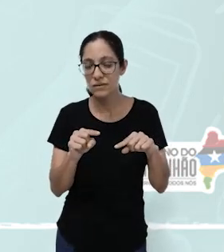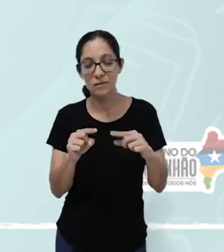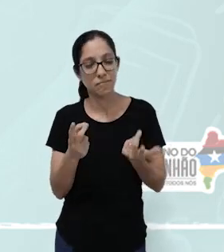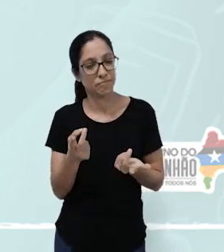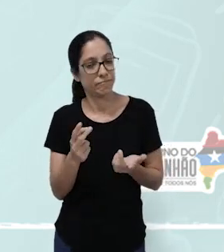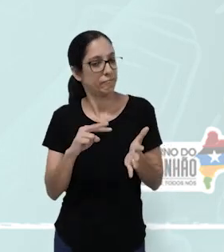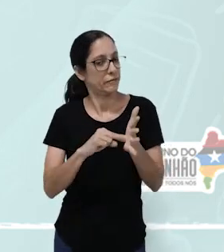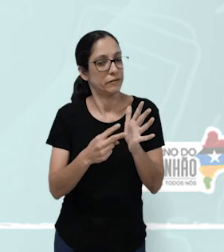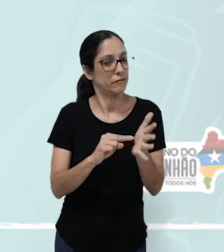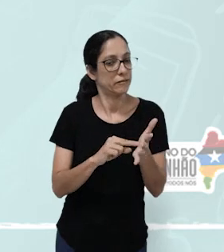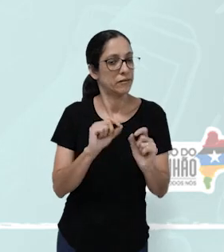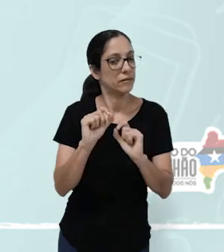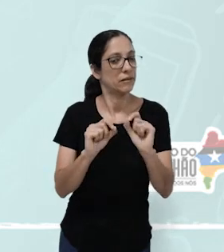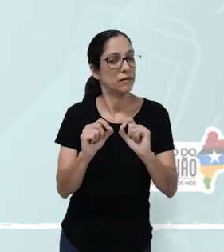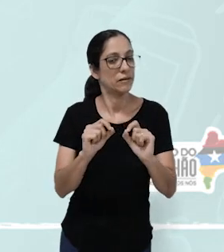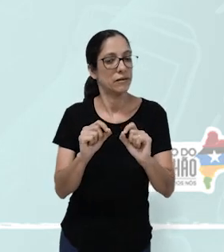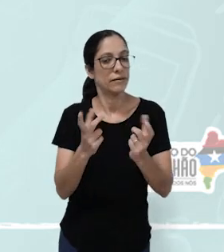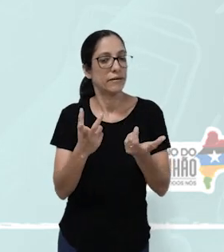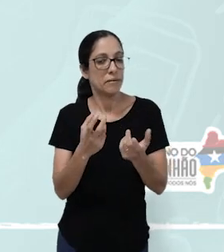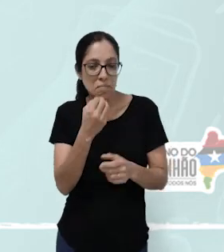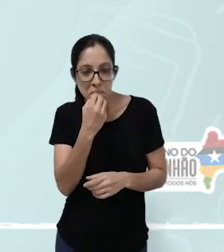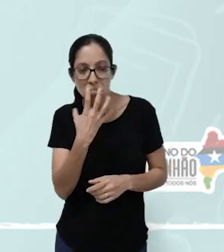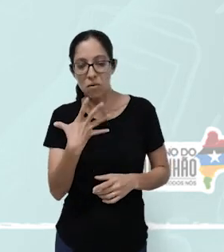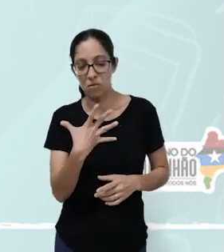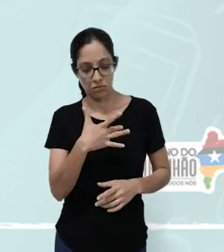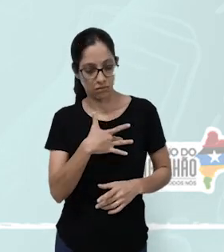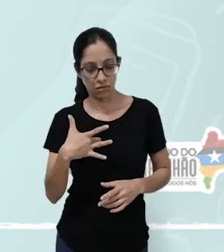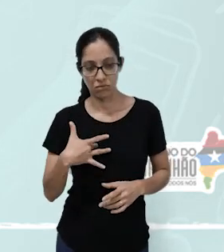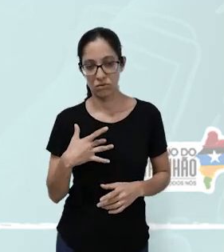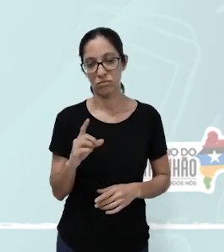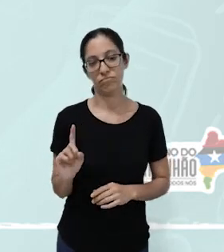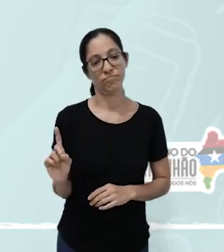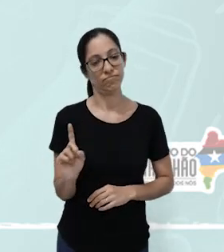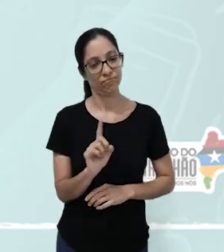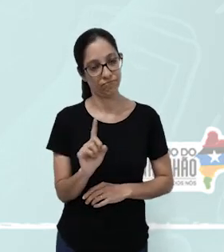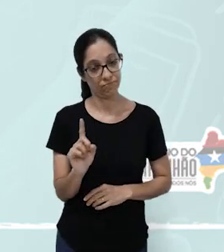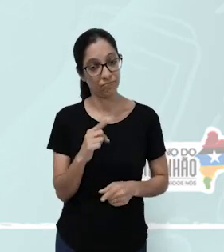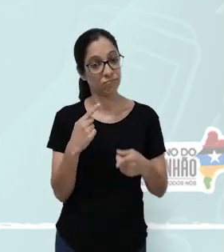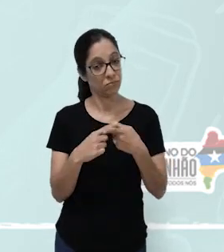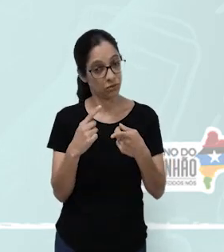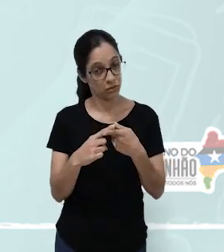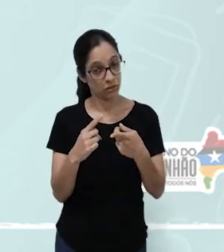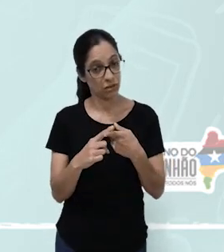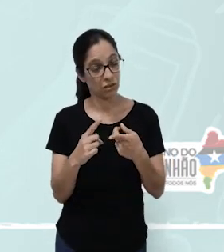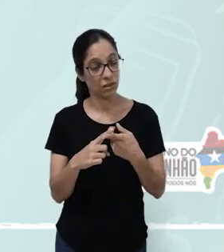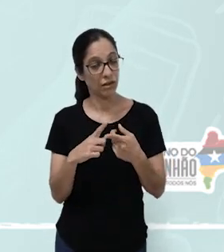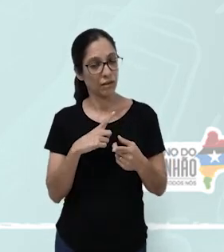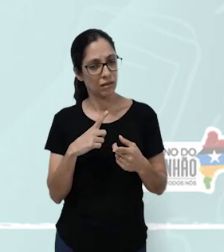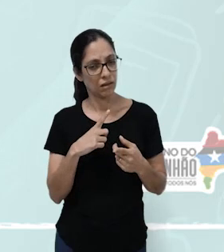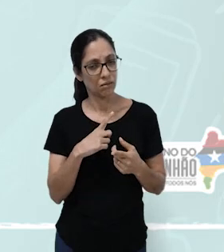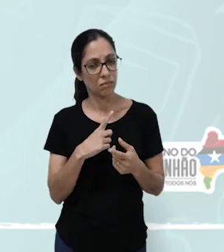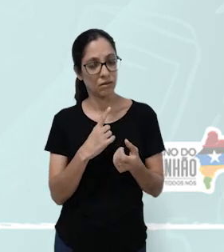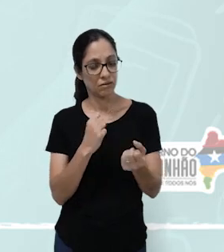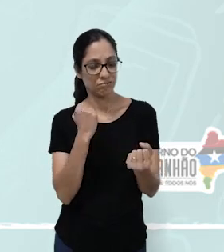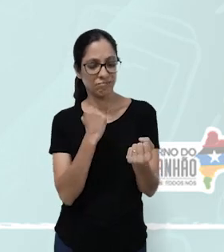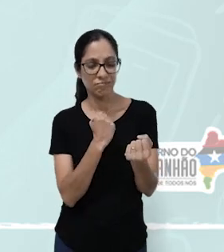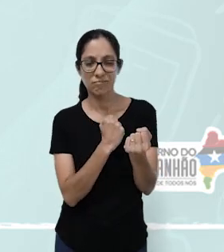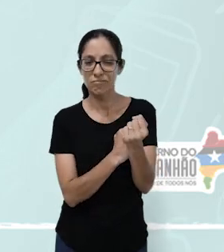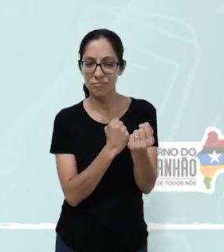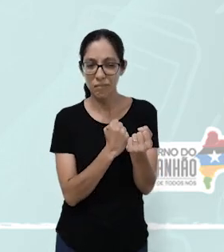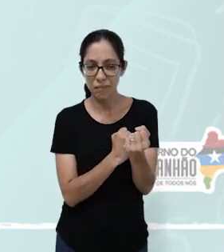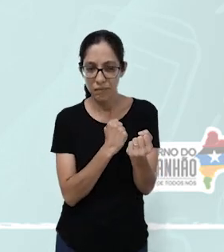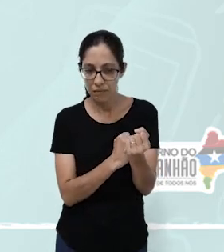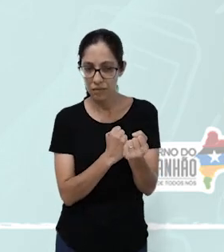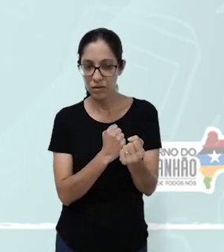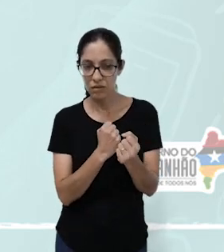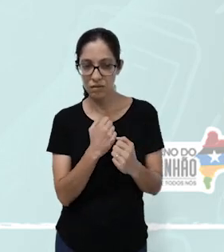não significa que vai fazer bem à saúde do indivíduo. Ela causa o quê? Dependência física e psíquica.